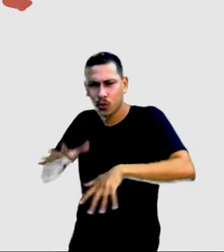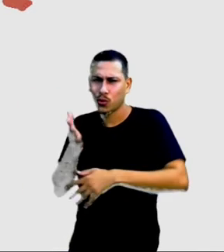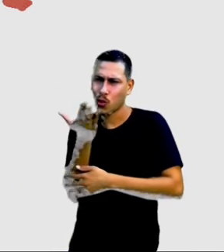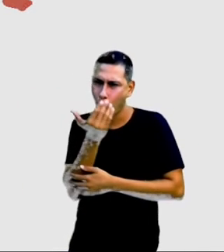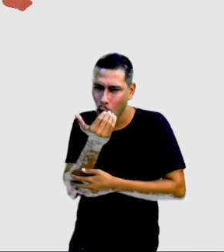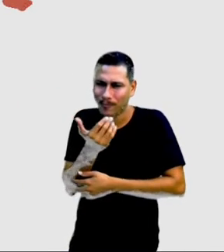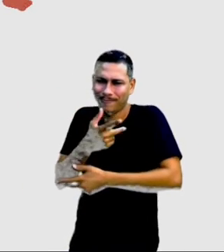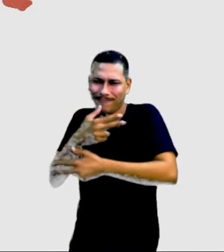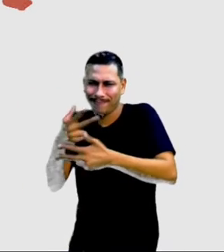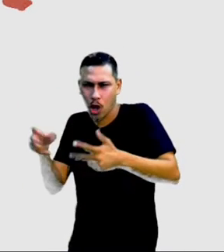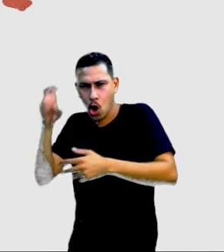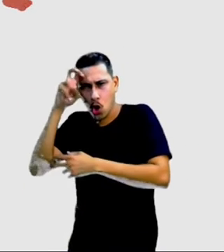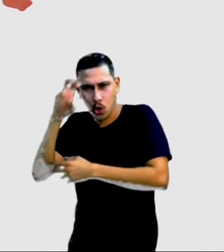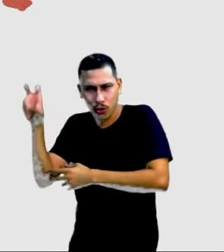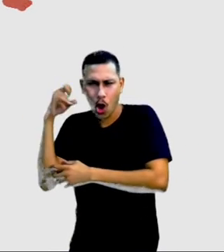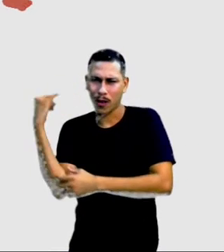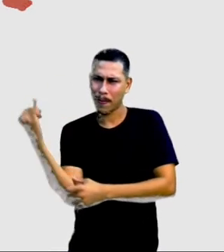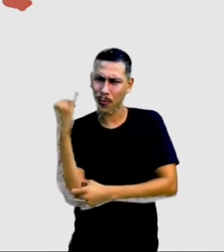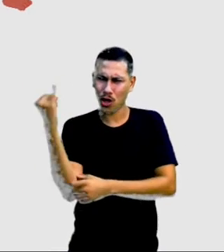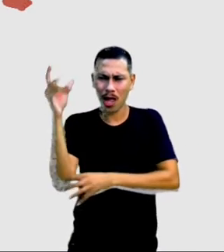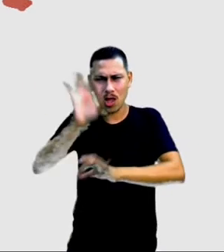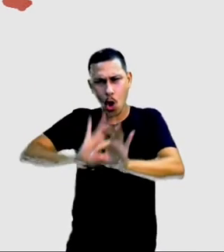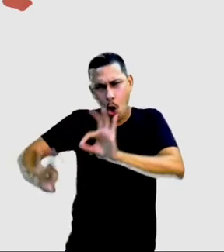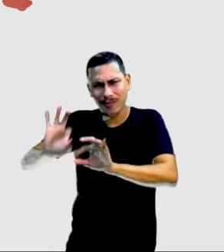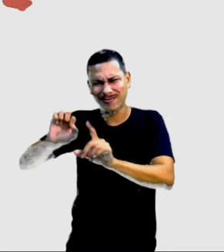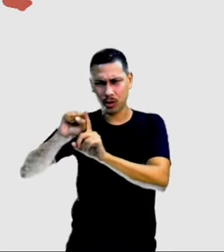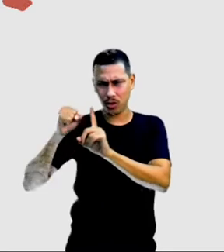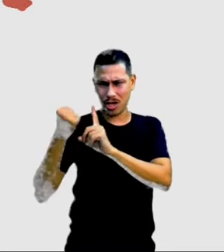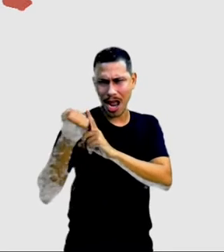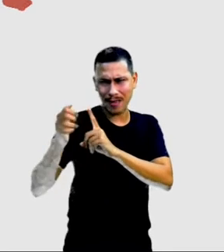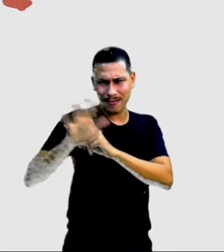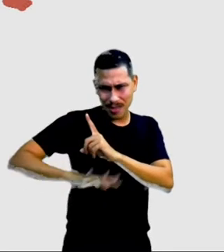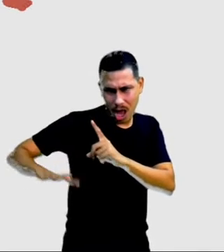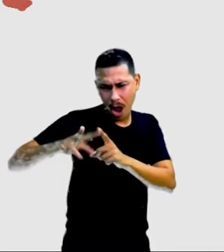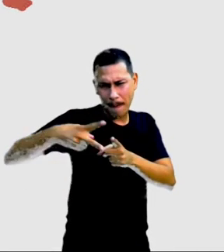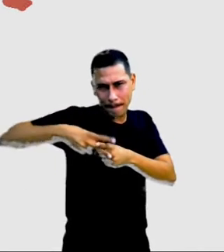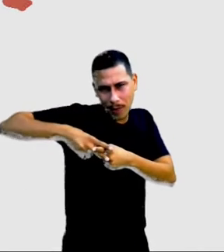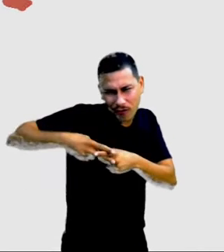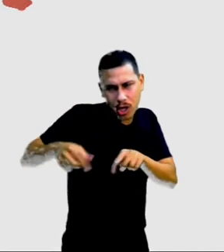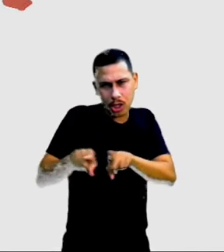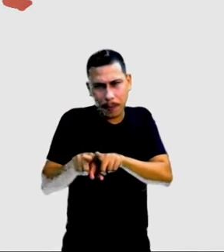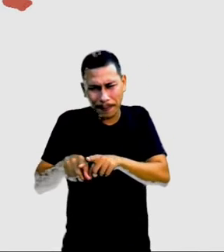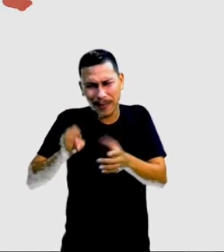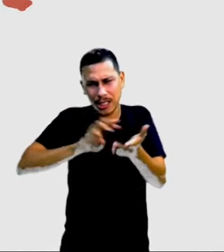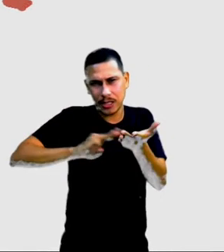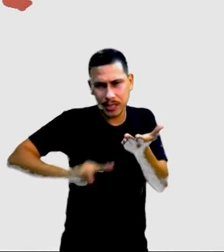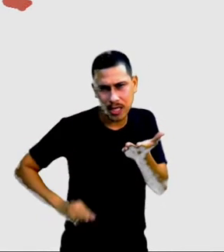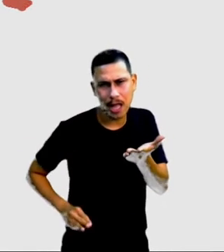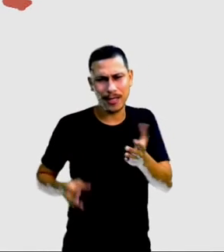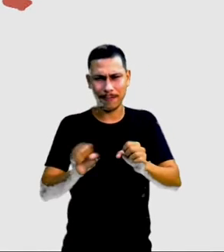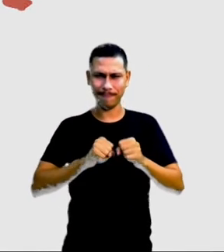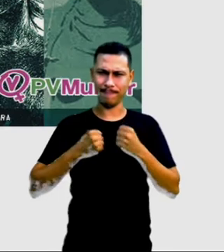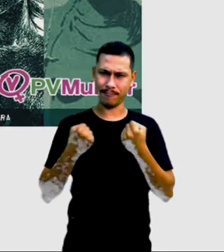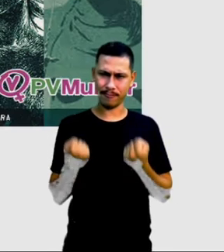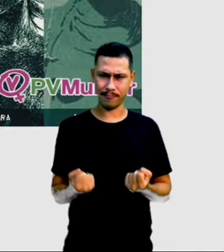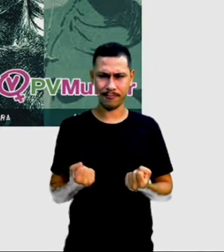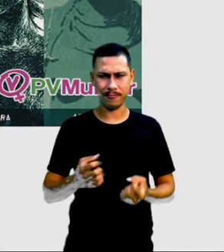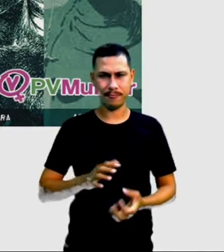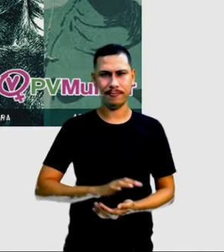Foram e são importantes na organização social, produtiva e de estratégias de resistência.